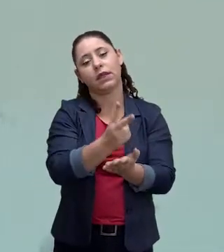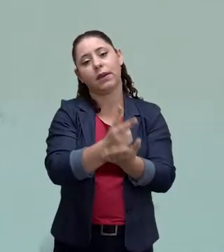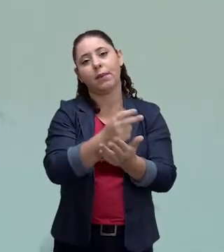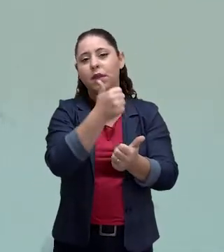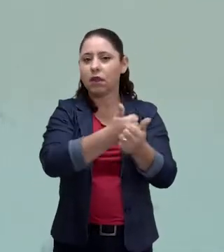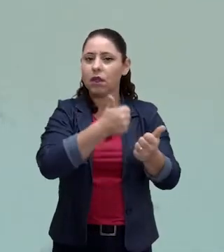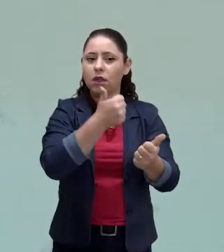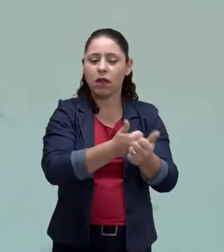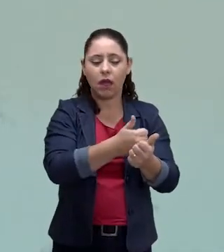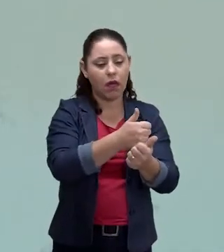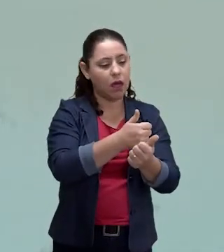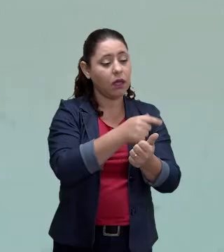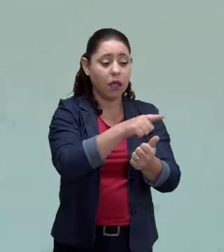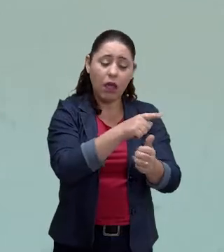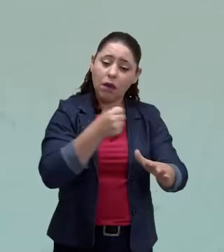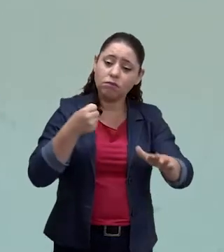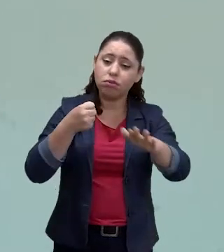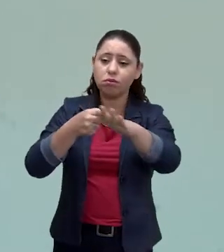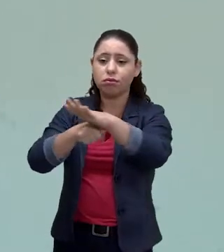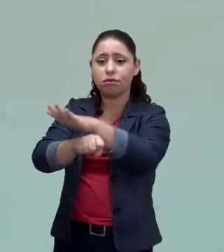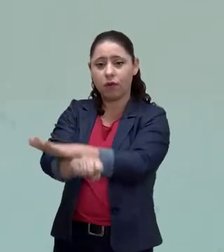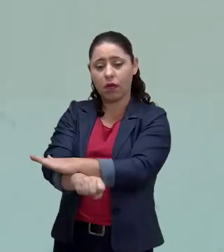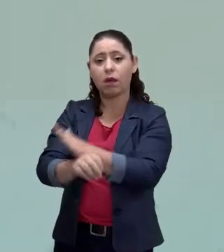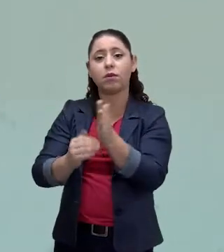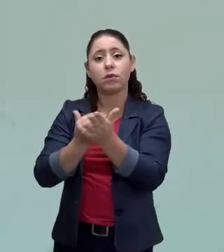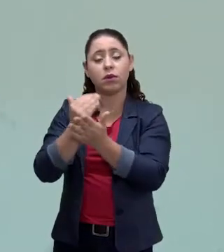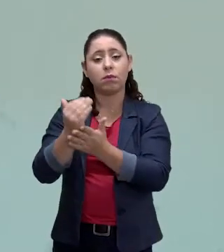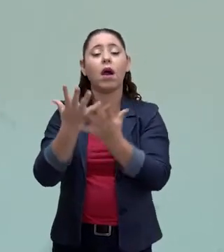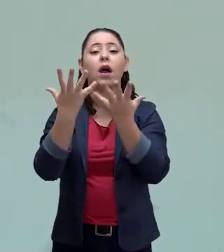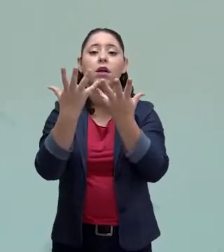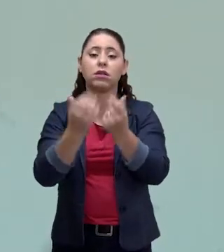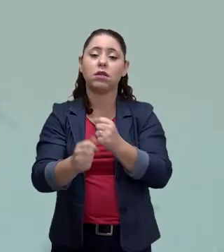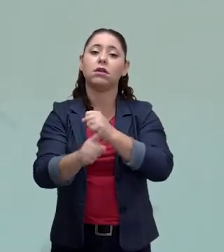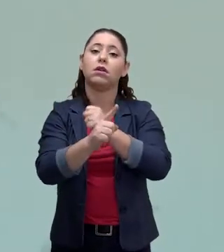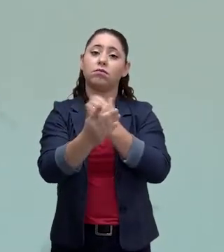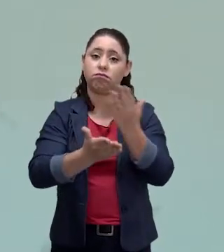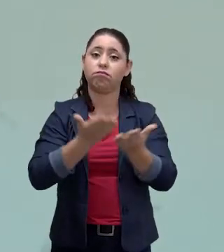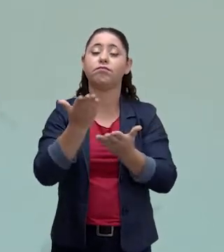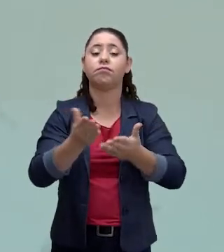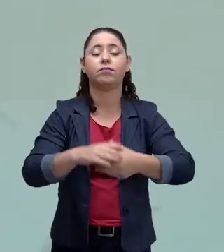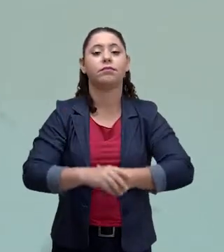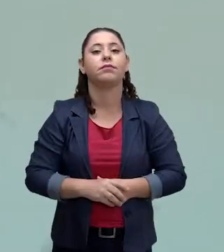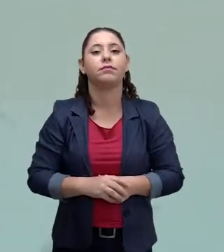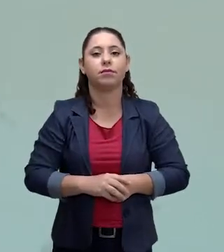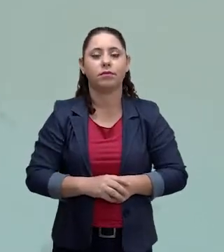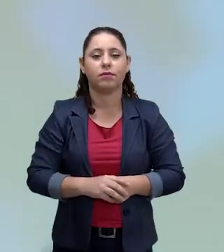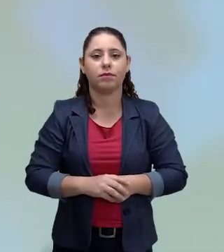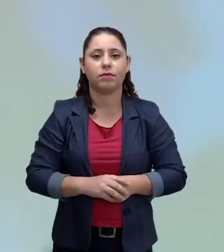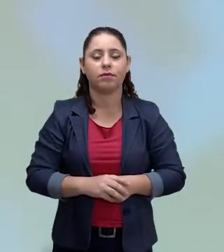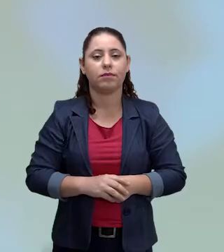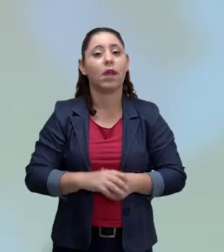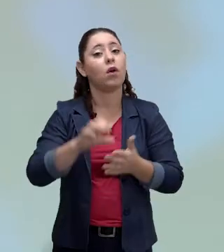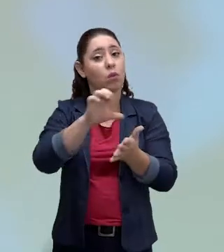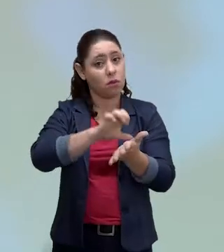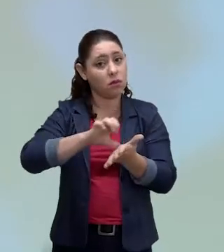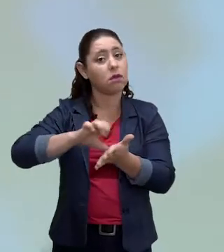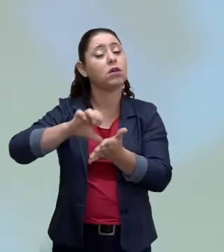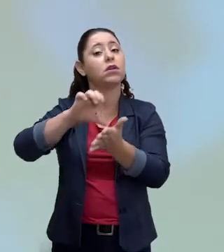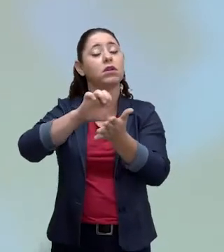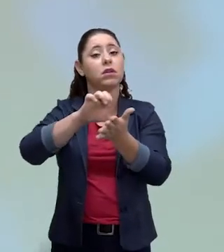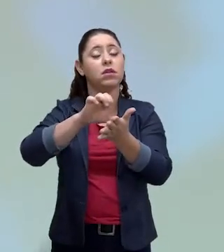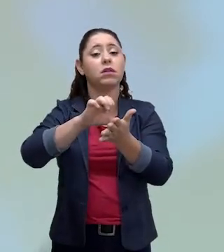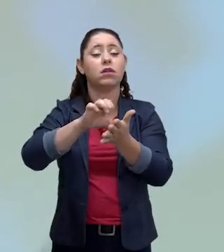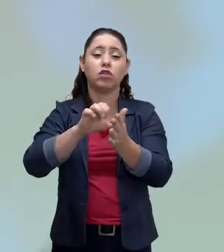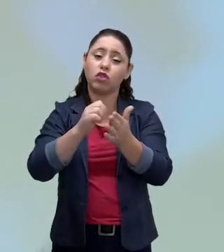para tentar inserir esse paciente na rede para que ele comece a aceitar o tratamento voluntário. É uma rede,